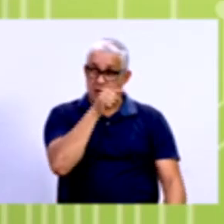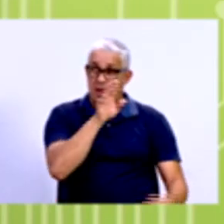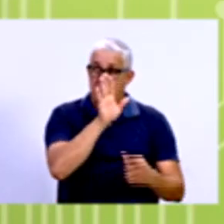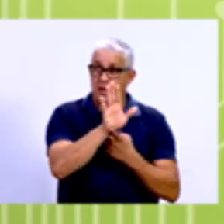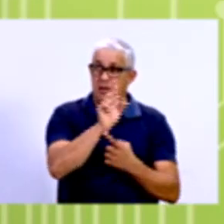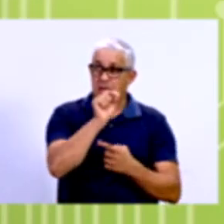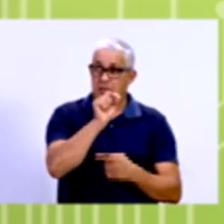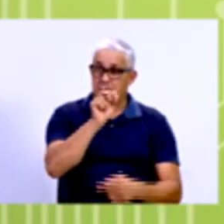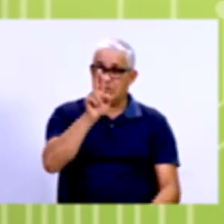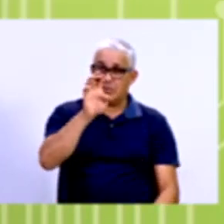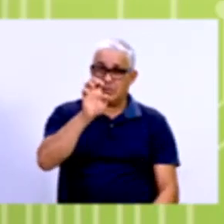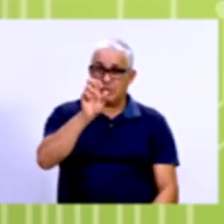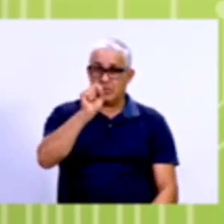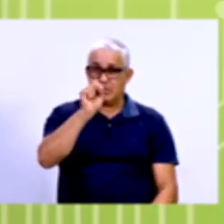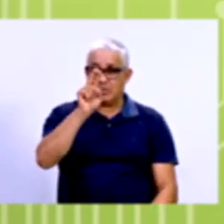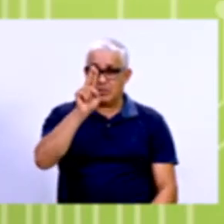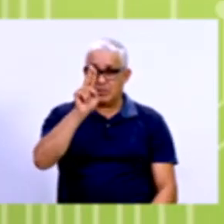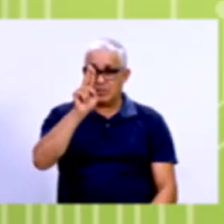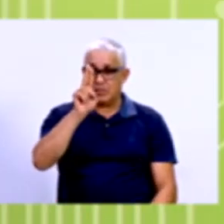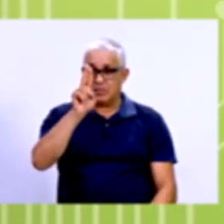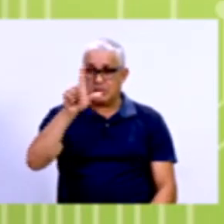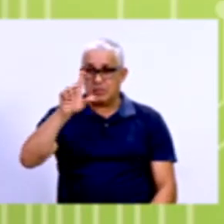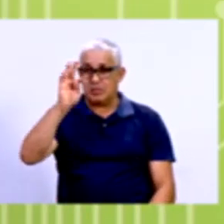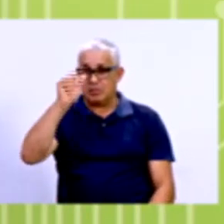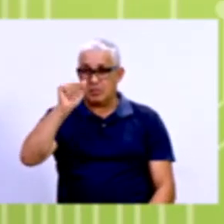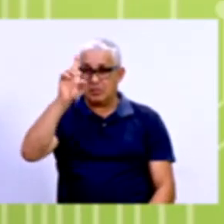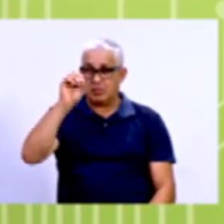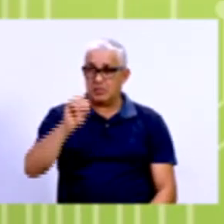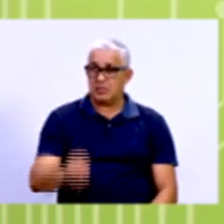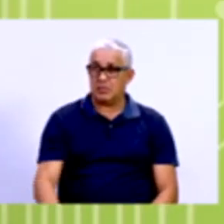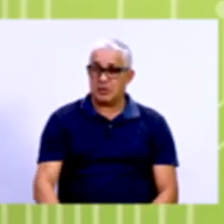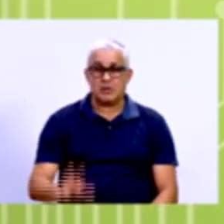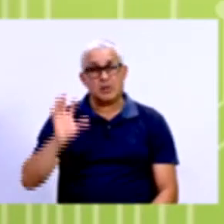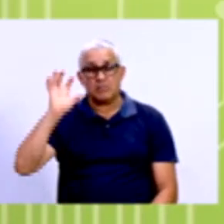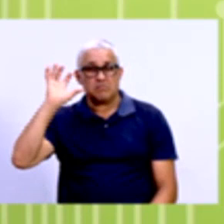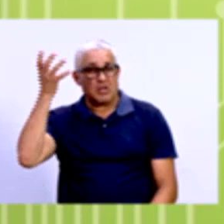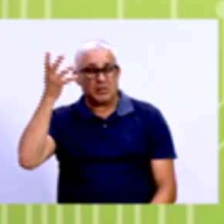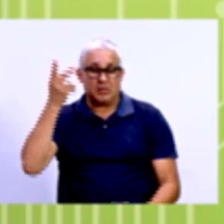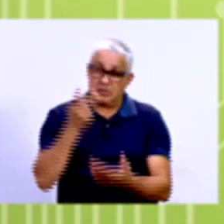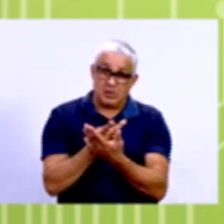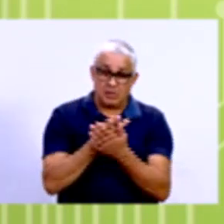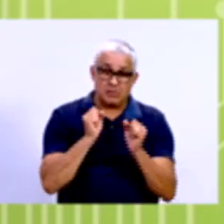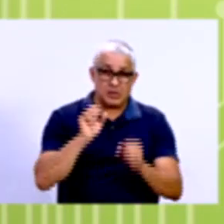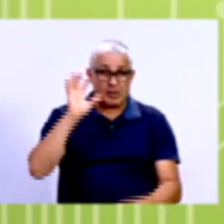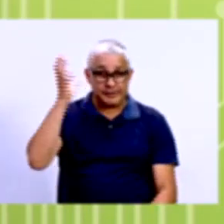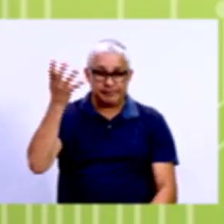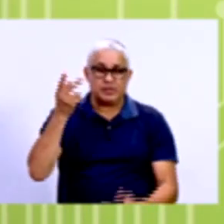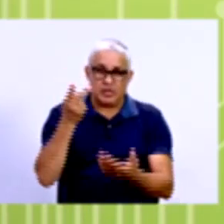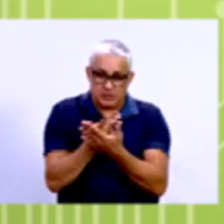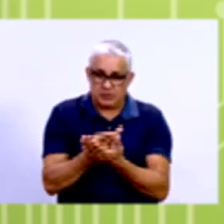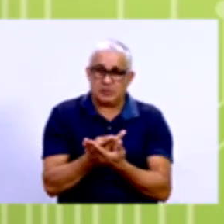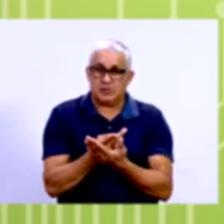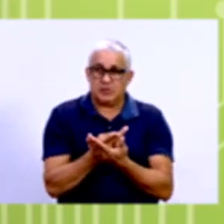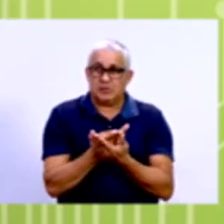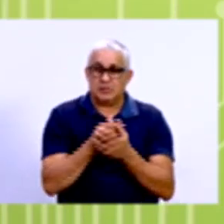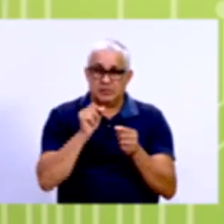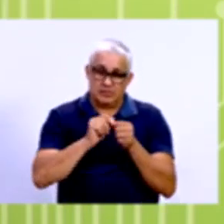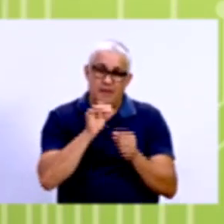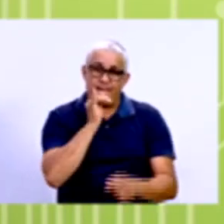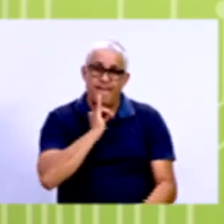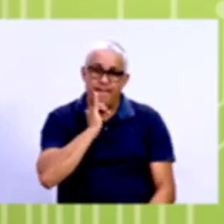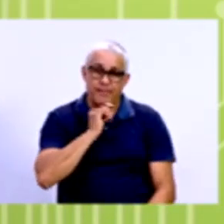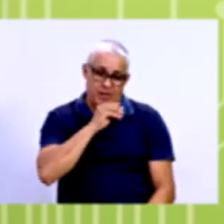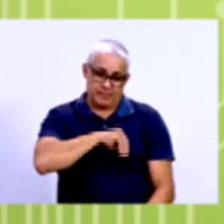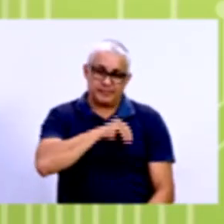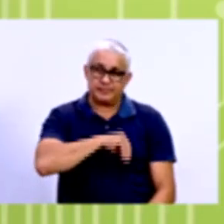um resultado que pode passar para a gente tomar uma decisão de maneira errada, né? Como a gente fez aquele exemplo dos